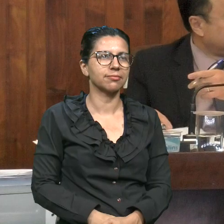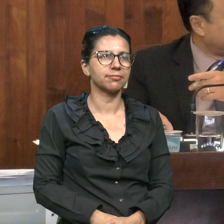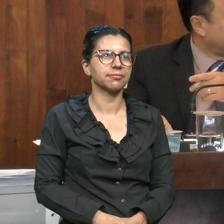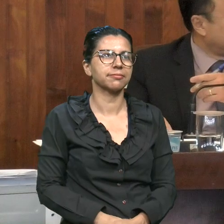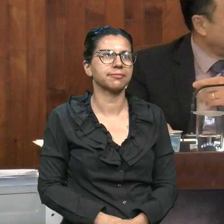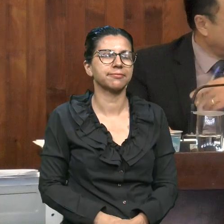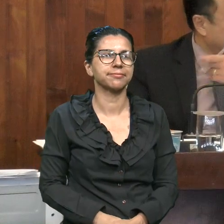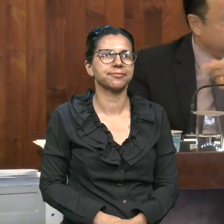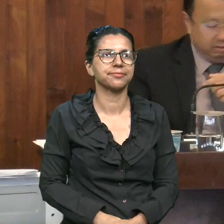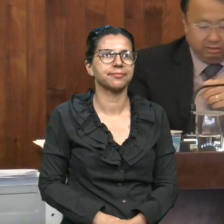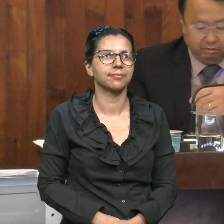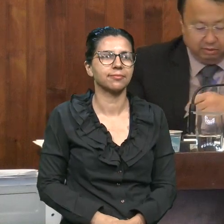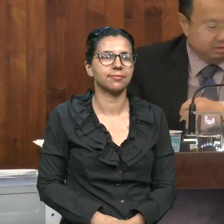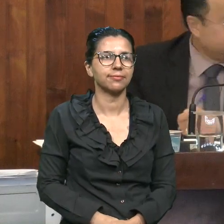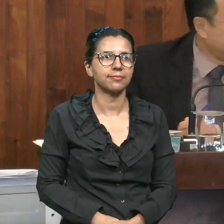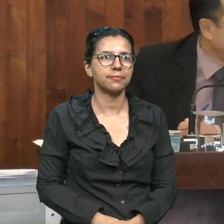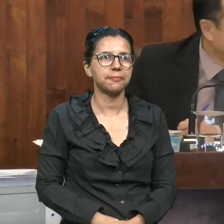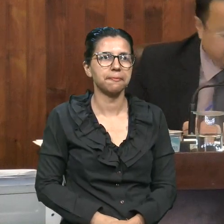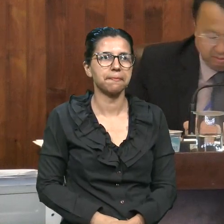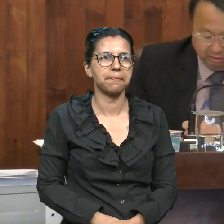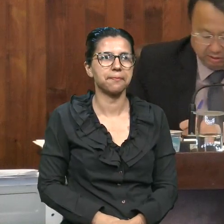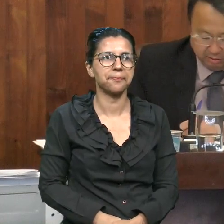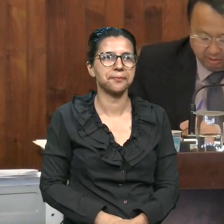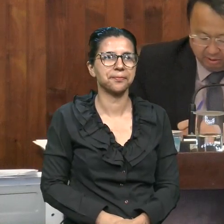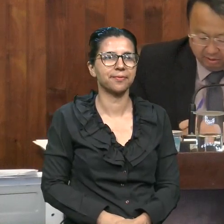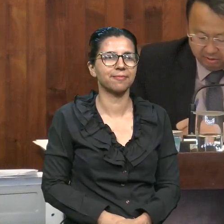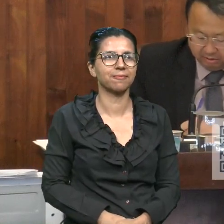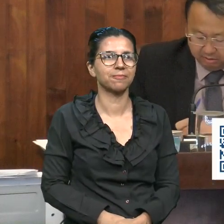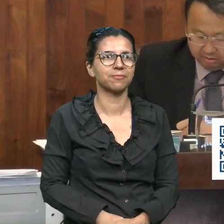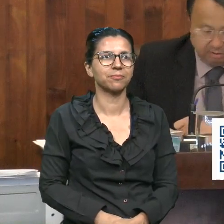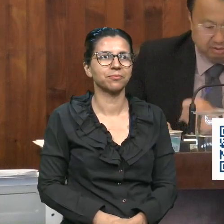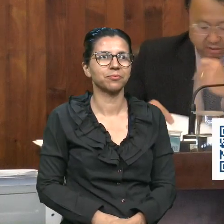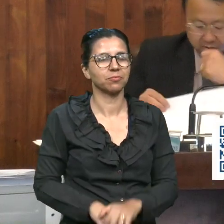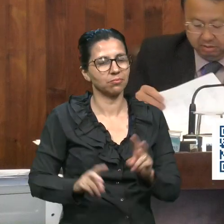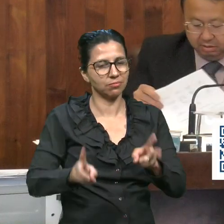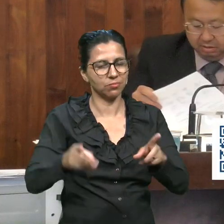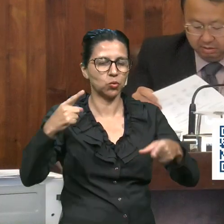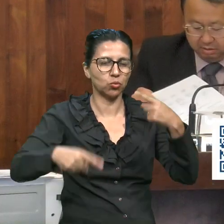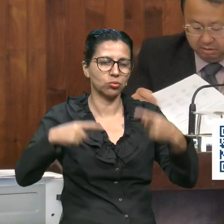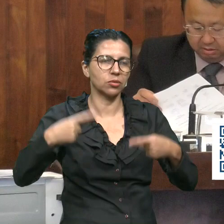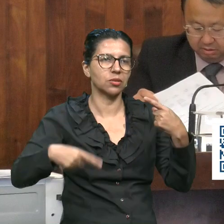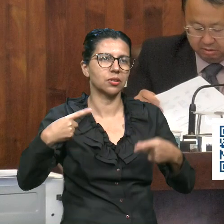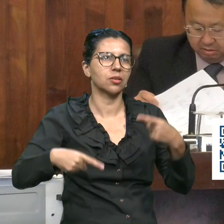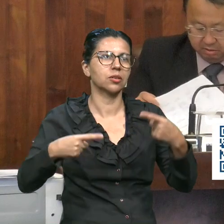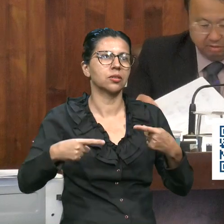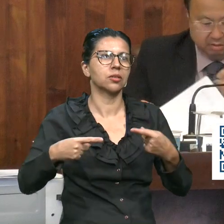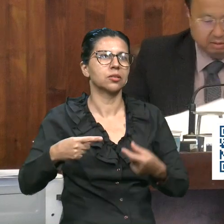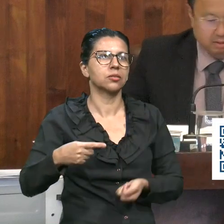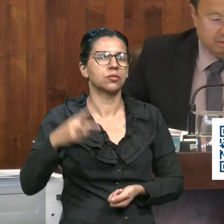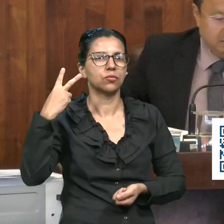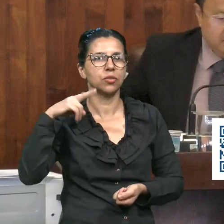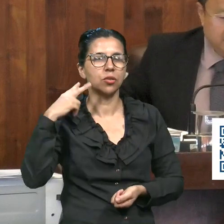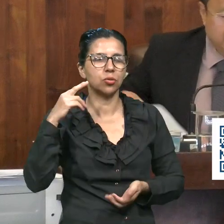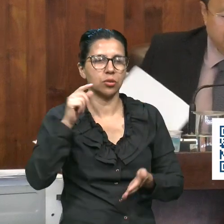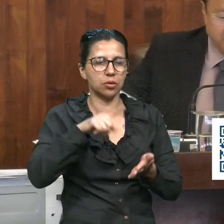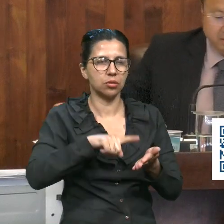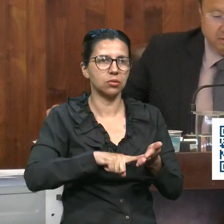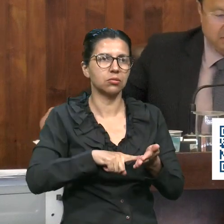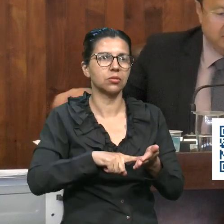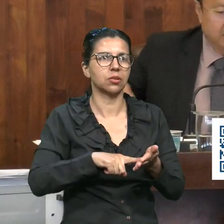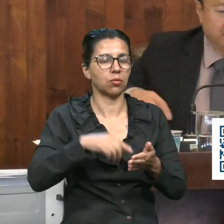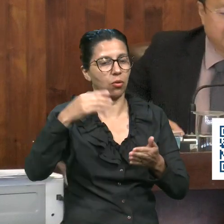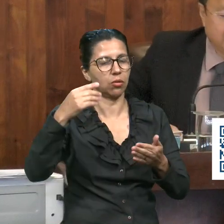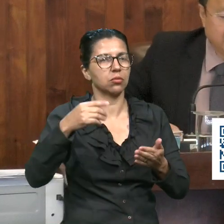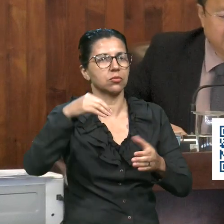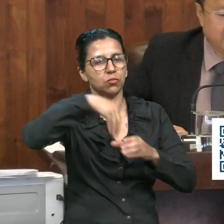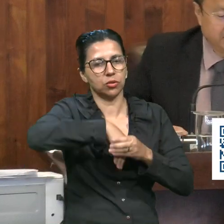Sim, sim. Lógico que sim, não. Você é doido? Continua a discussão. Não havendo vereador inscrito, está em discussão, está em